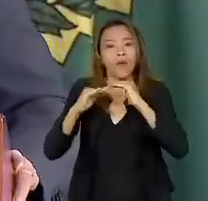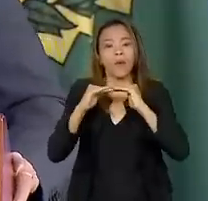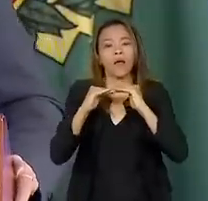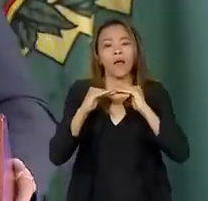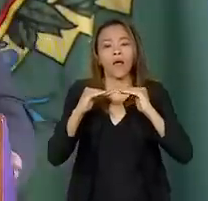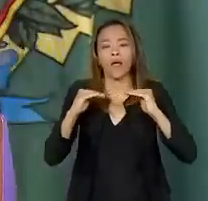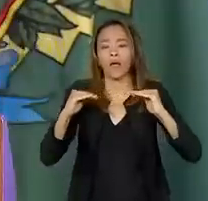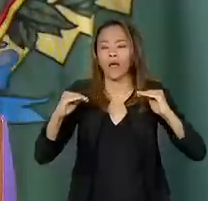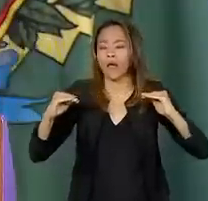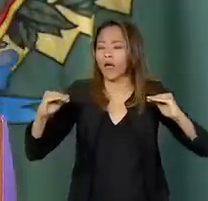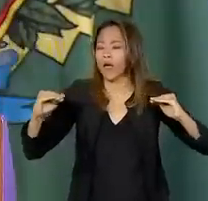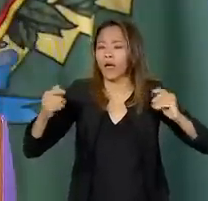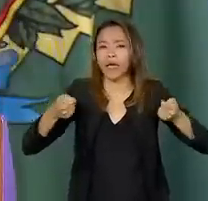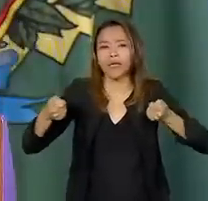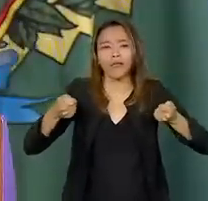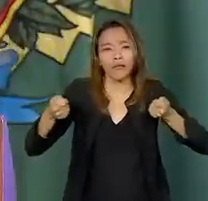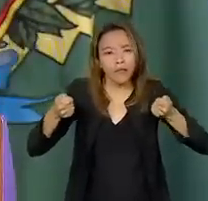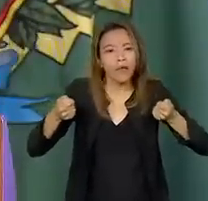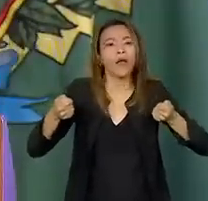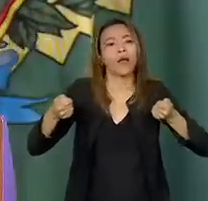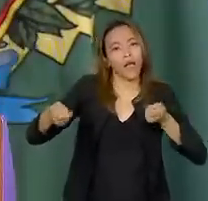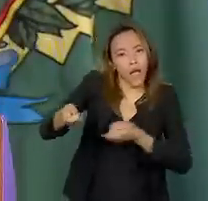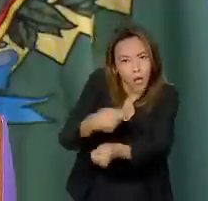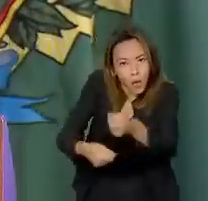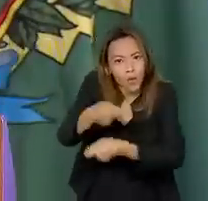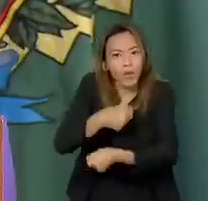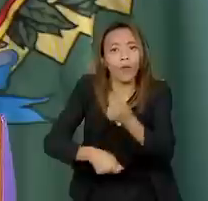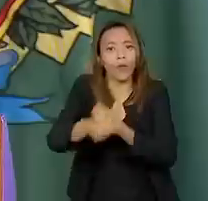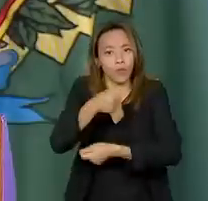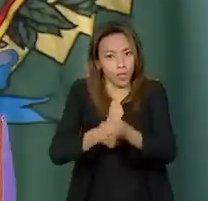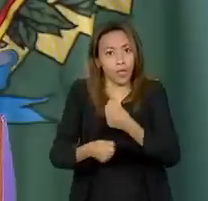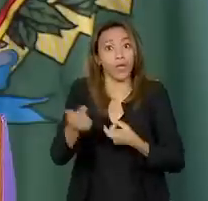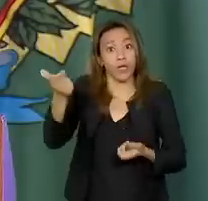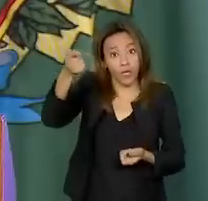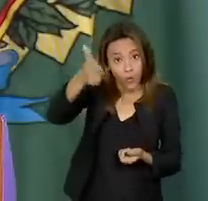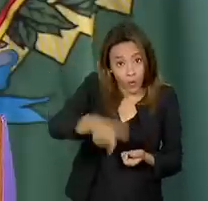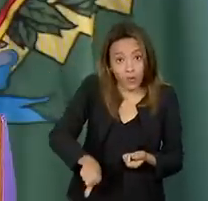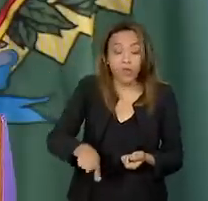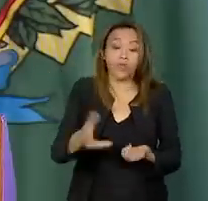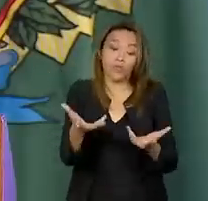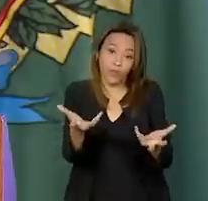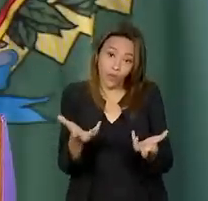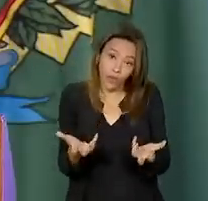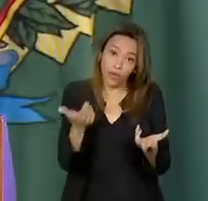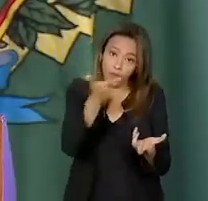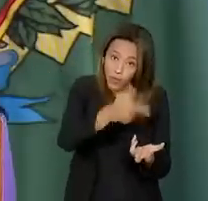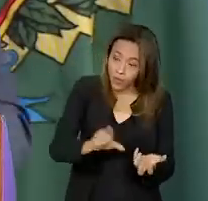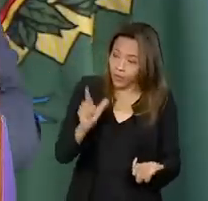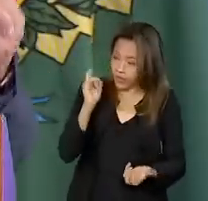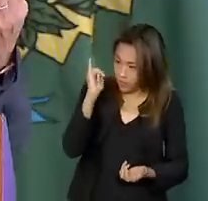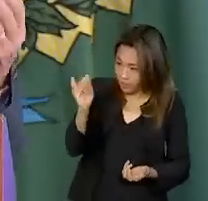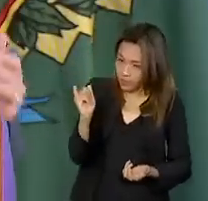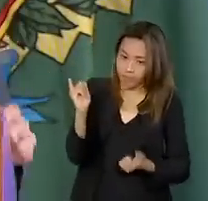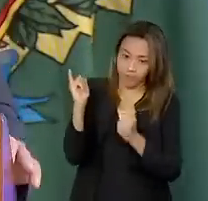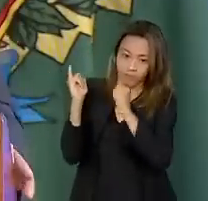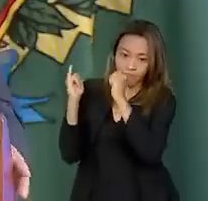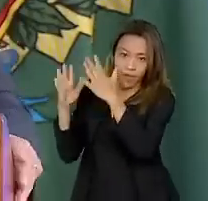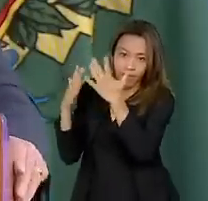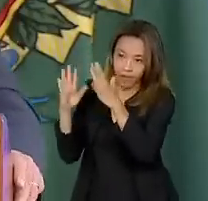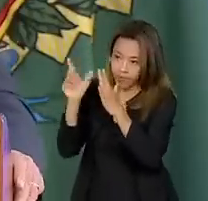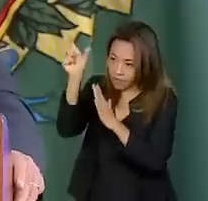estabilidade? Estabilidade econômica. E aí, Haddad, outra vez, eu quero te dar os parabéns, porque a